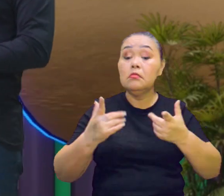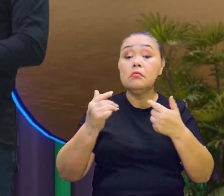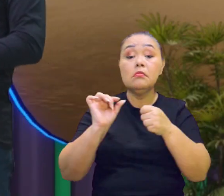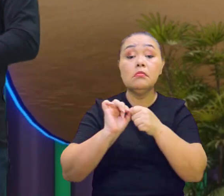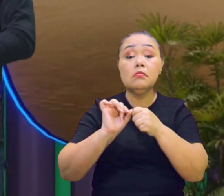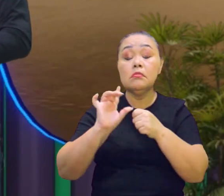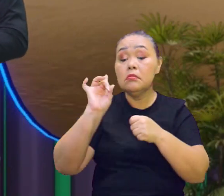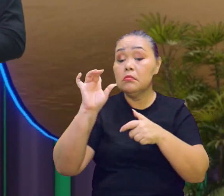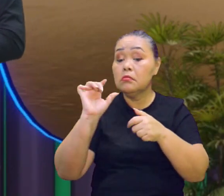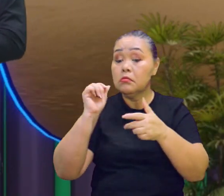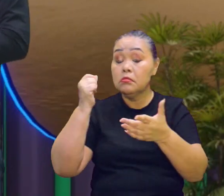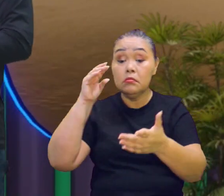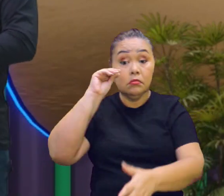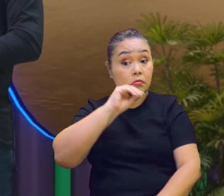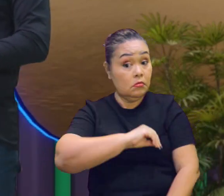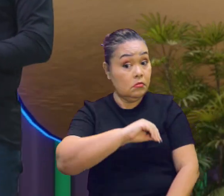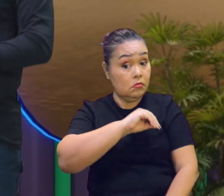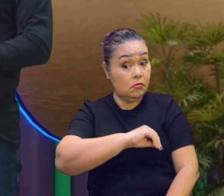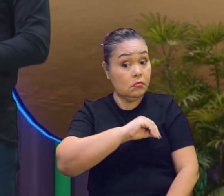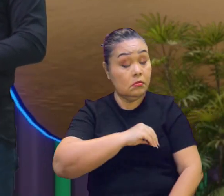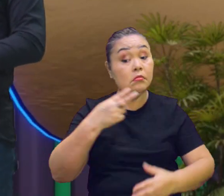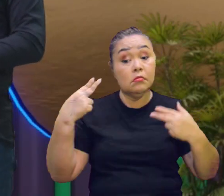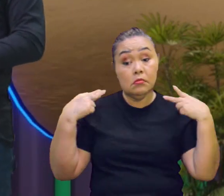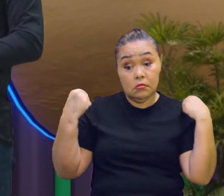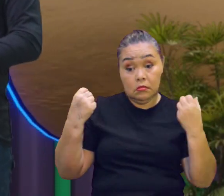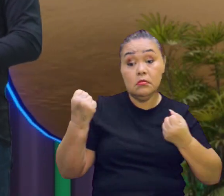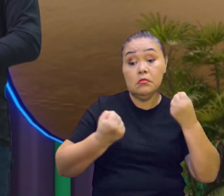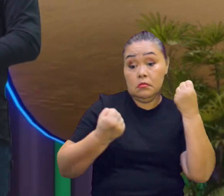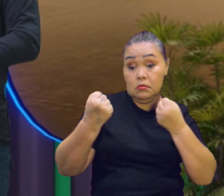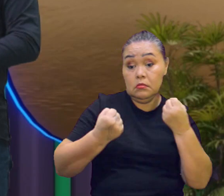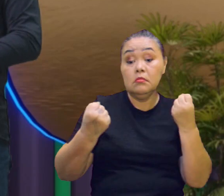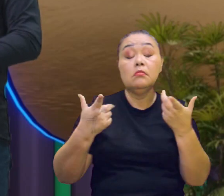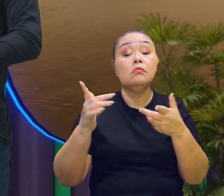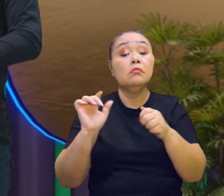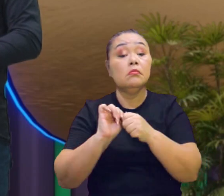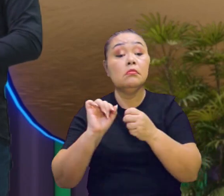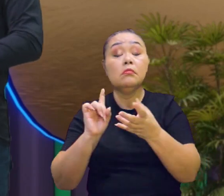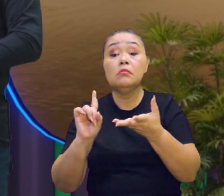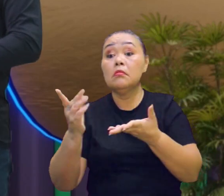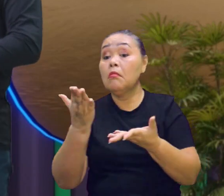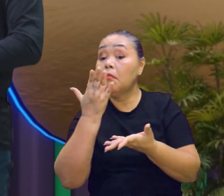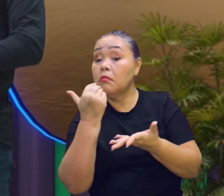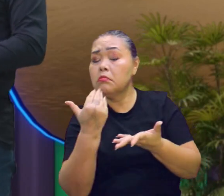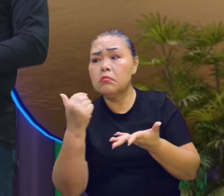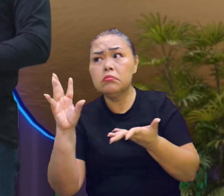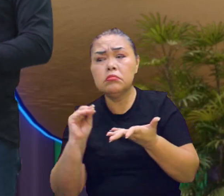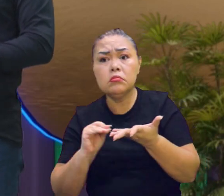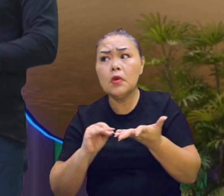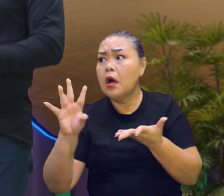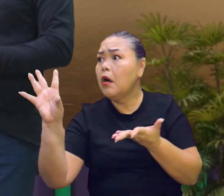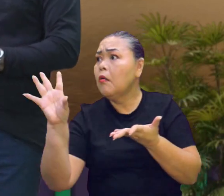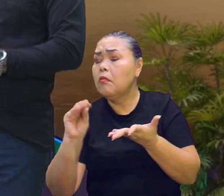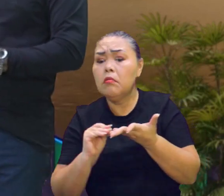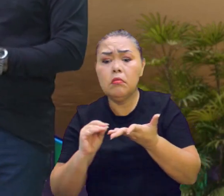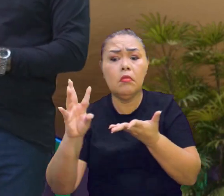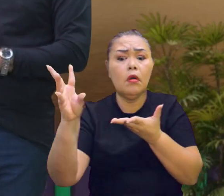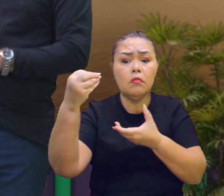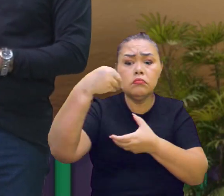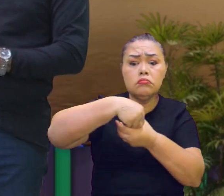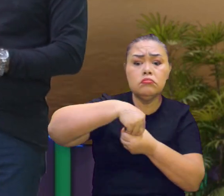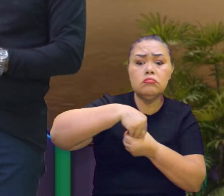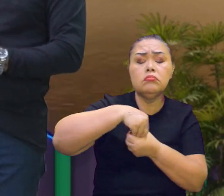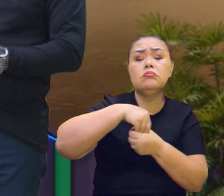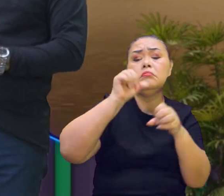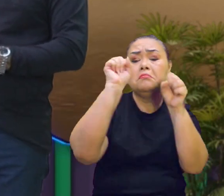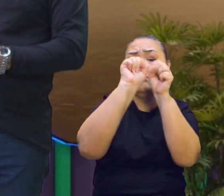aí vai. Paga o salário do motorista. Tem o do motorista, o salário do motorista. Tem a alimentação. Olha só o tanto de coisas que é inserido dentro